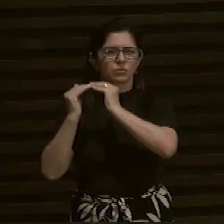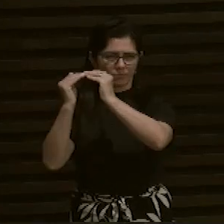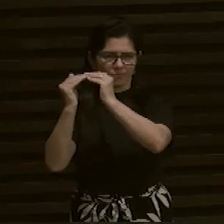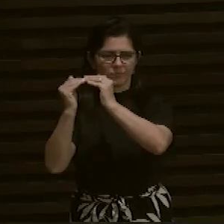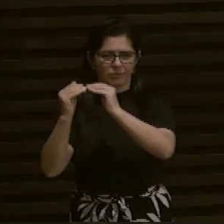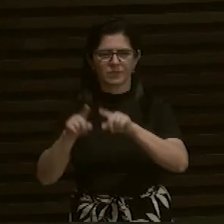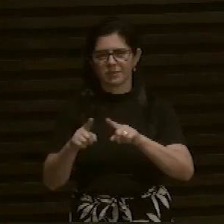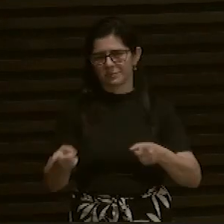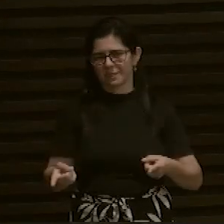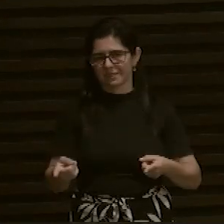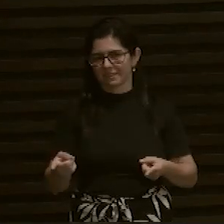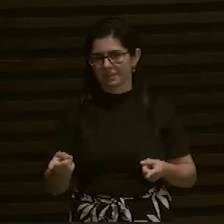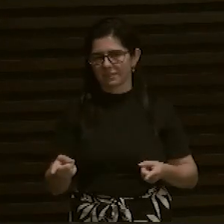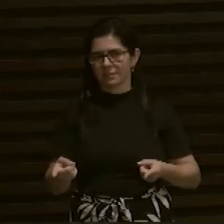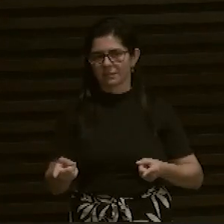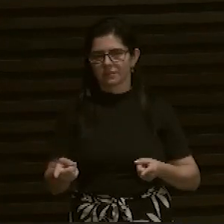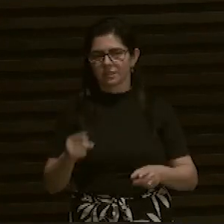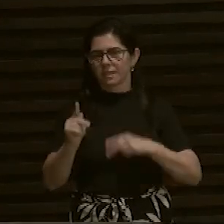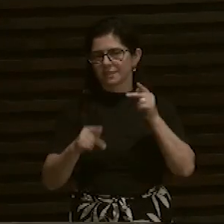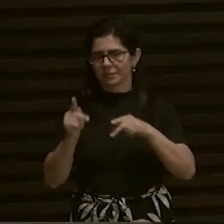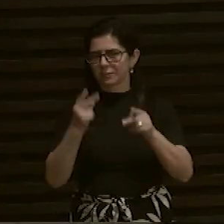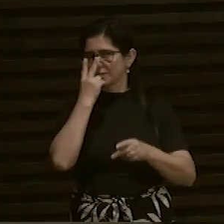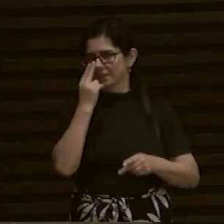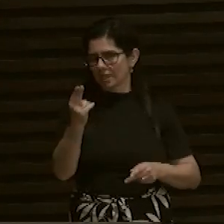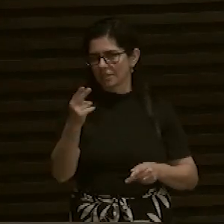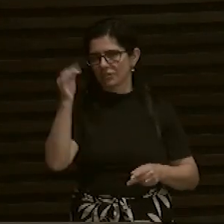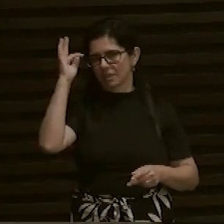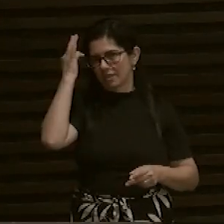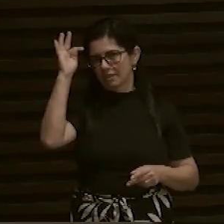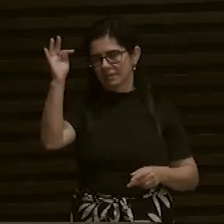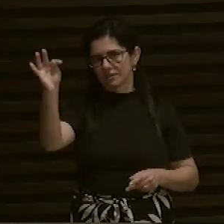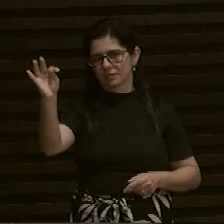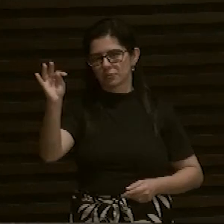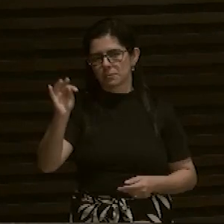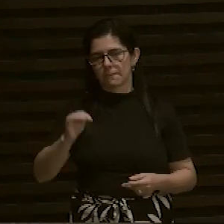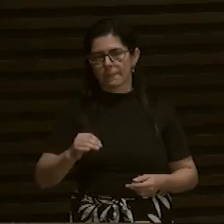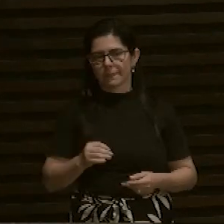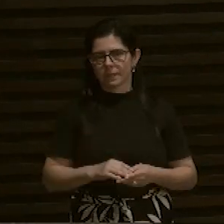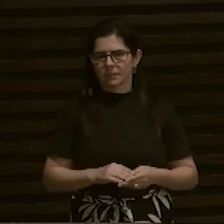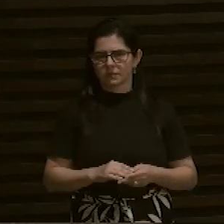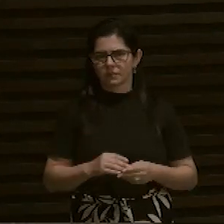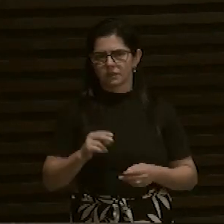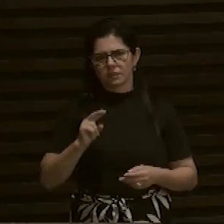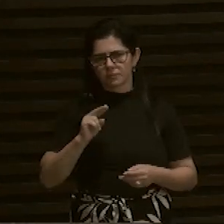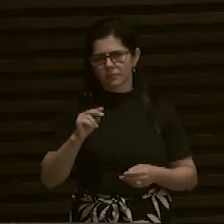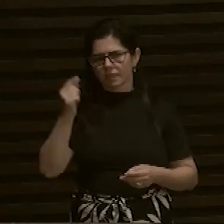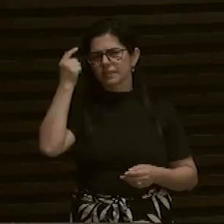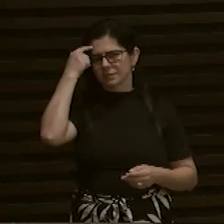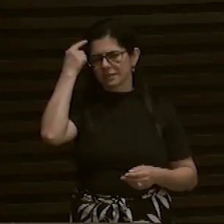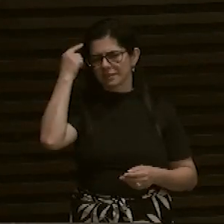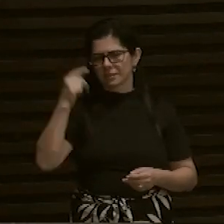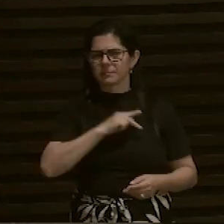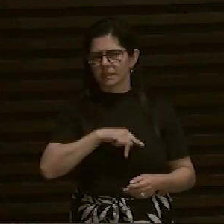mas ainda assim é uma filosofia humana. Né? Então, a igreja de Corinto enxergava em Paulo um filósofo de pouca eloquência, com